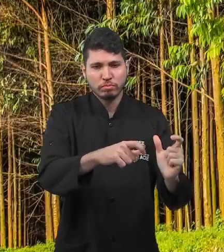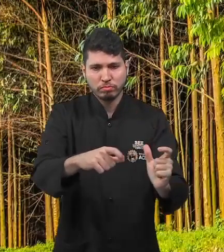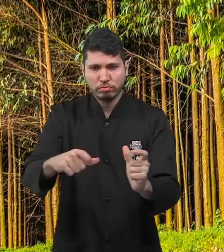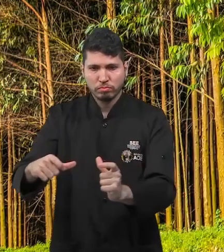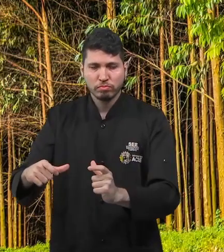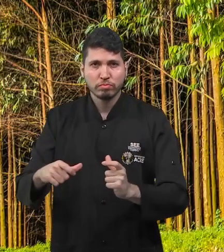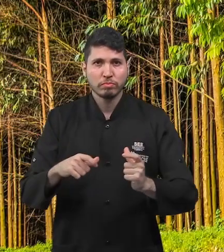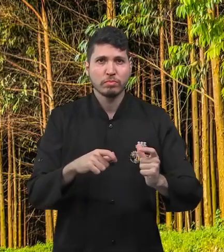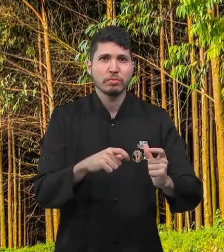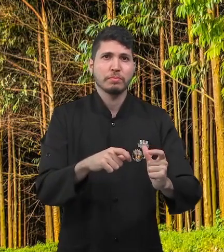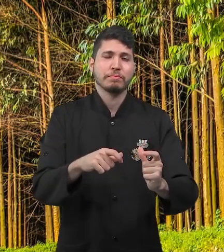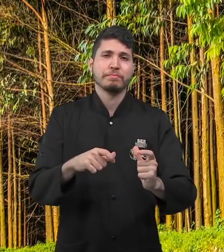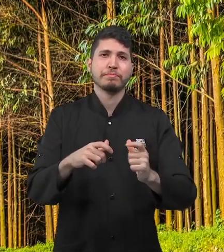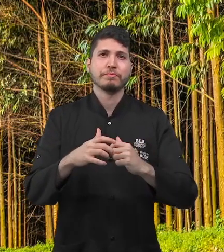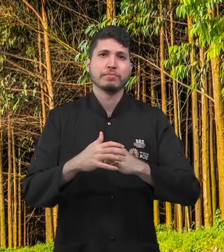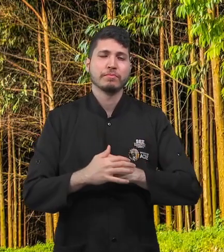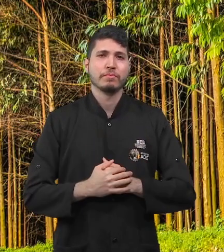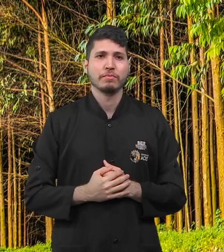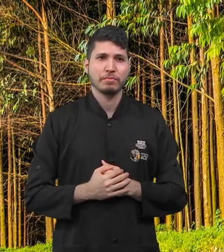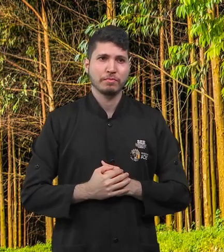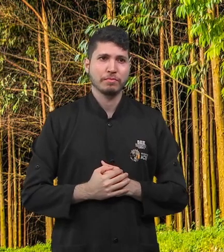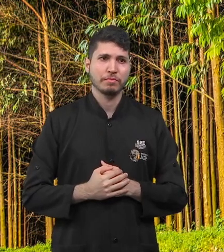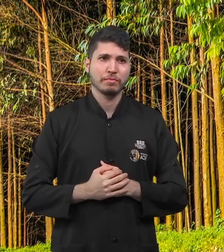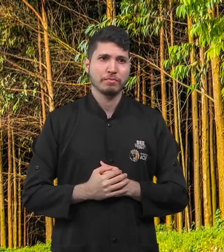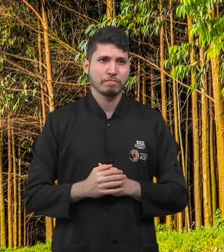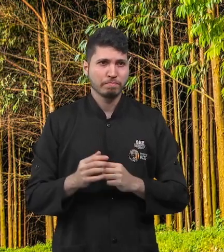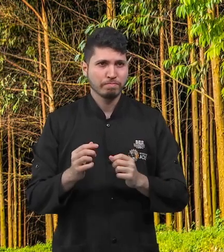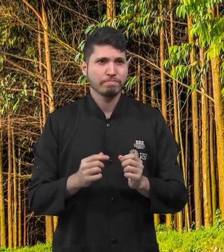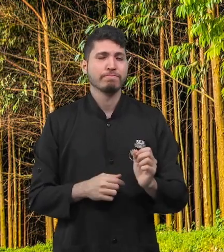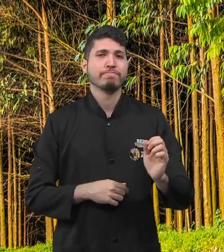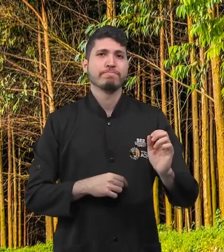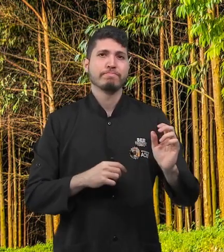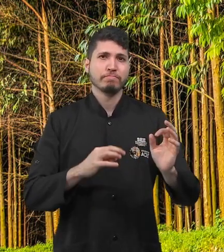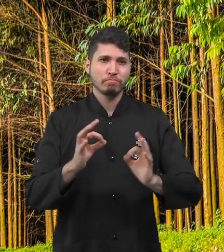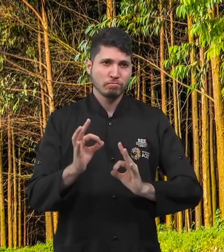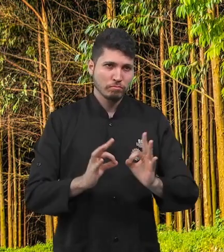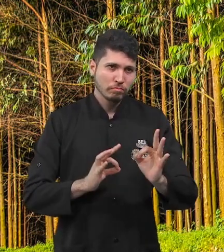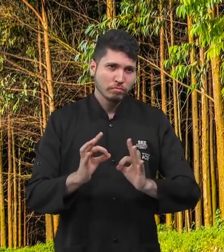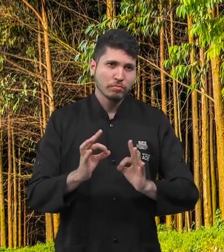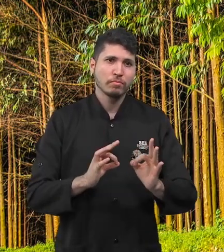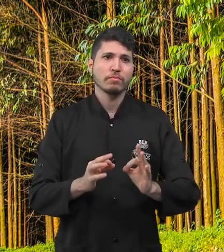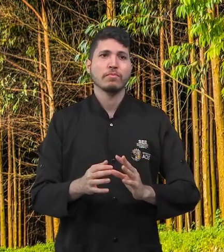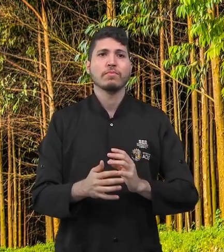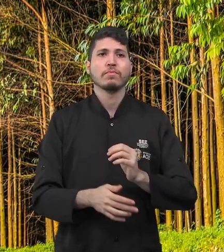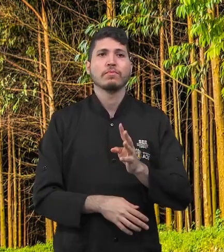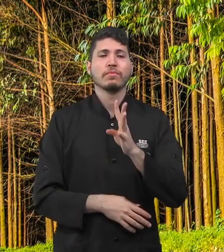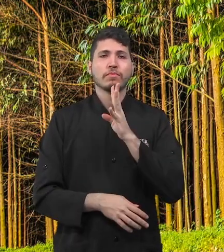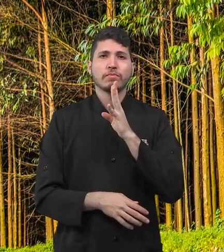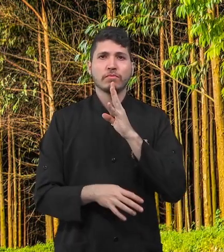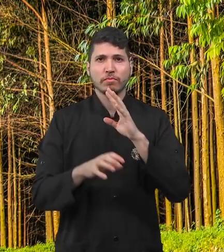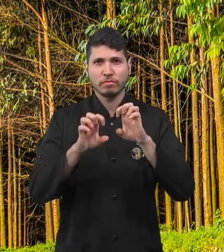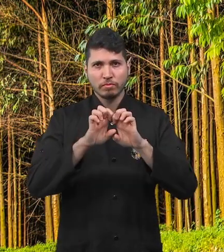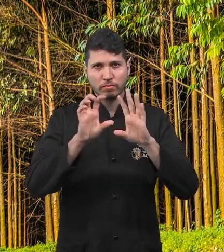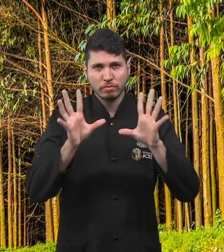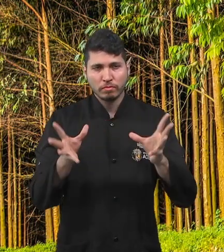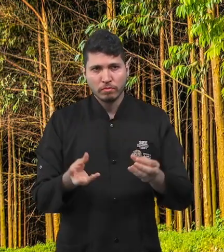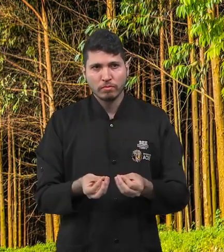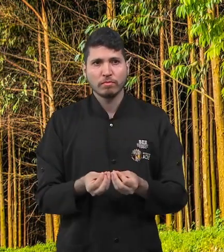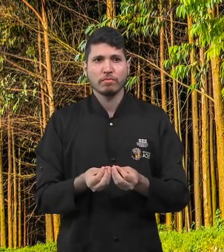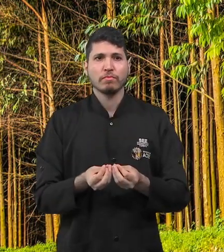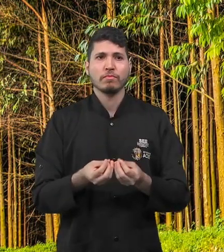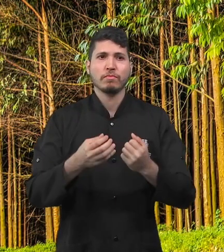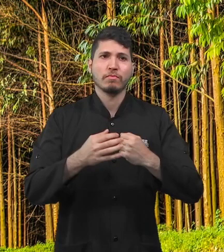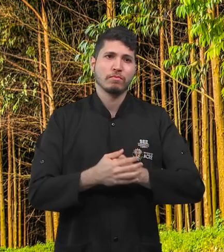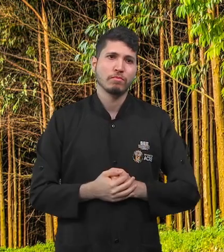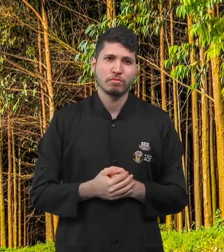pontos. Planejamento e conhecimento do ecossistema. Um eficiente manejo florestal depende de